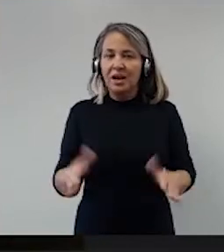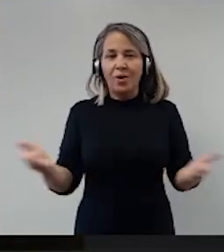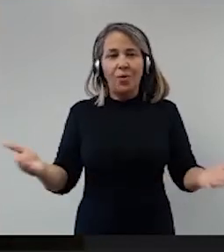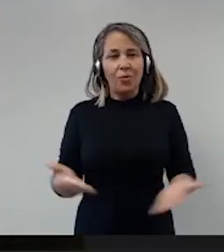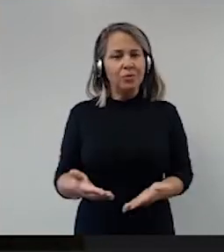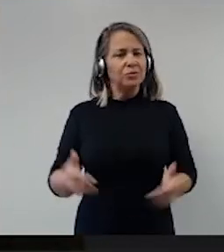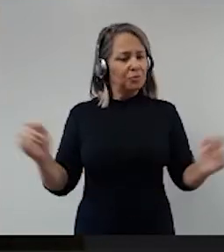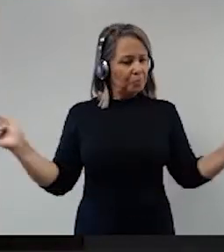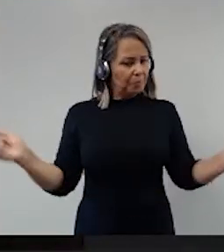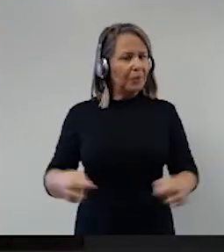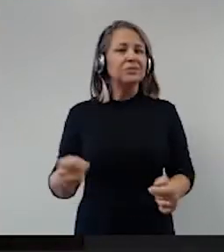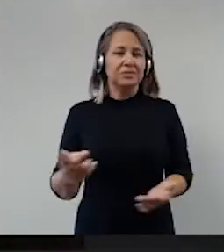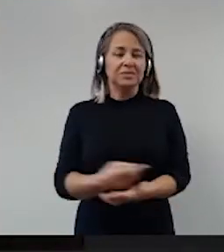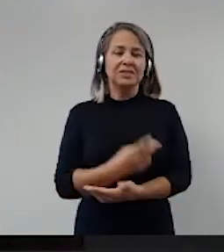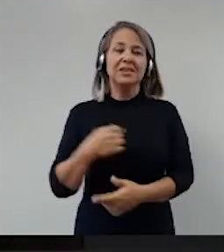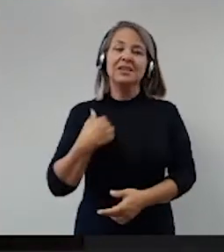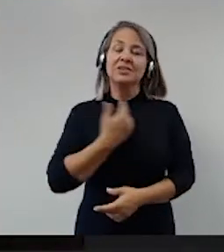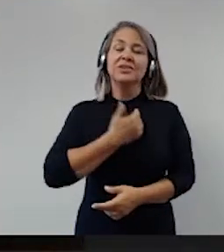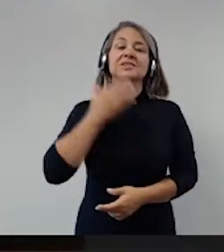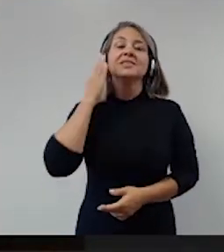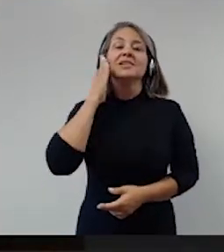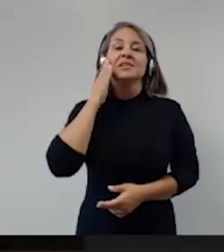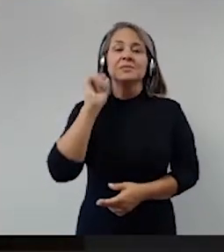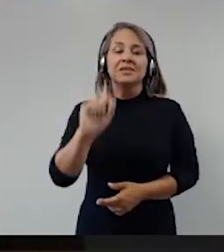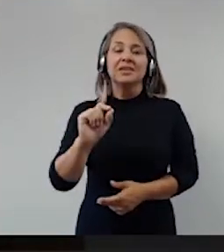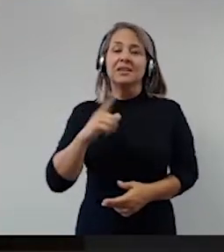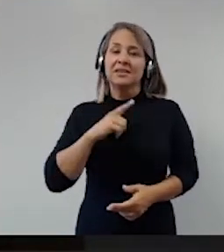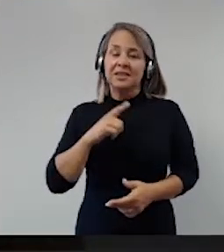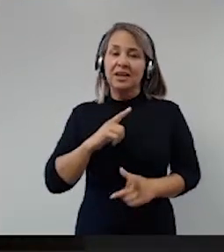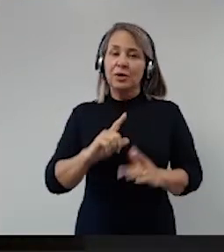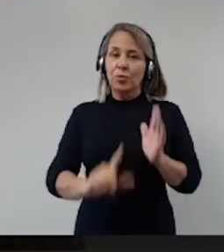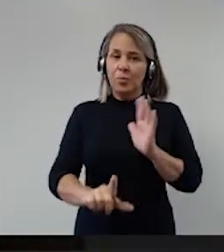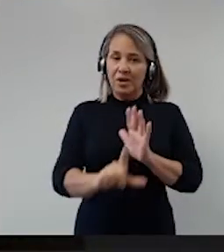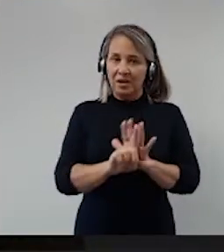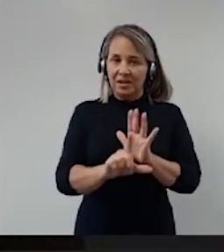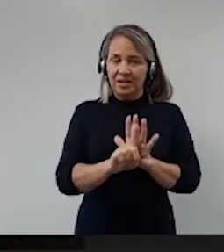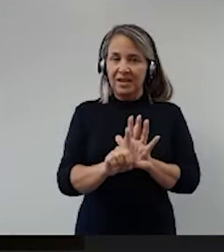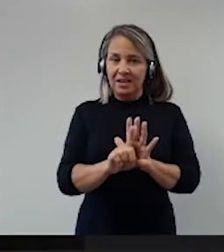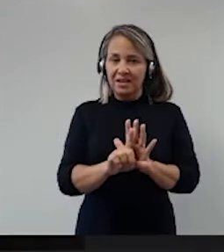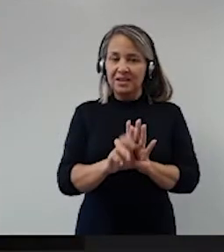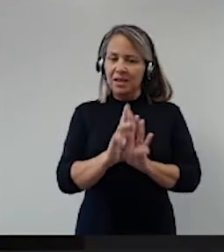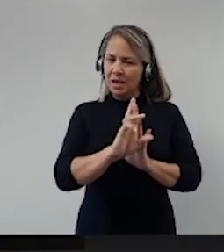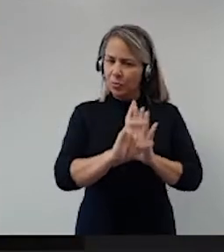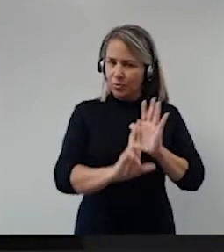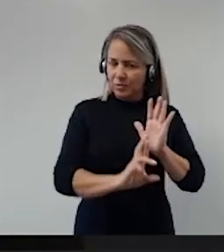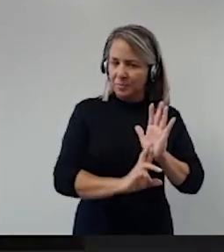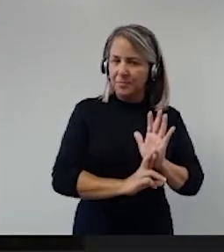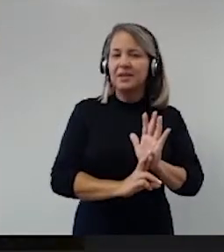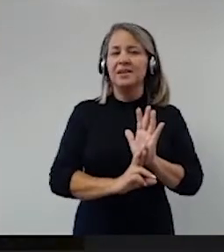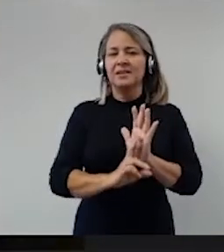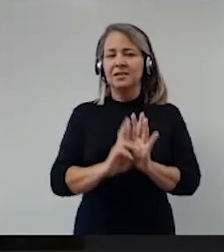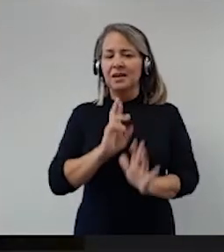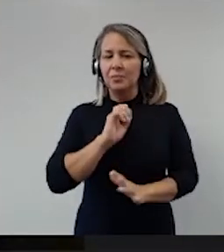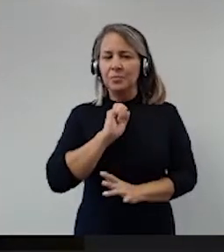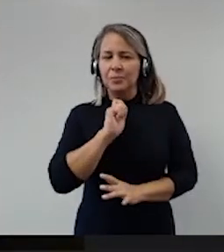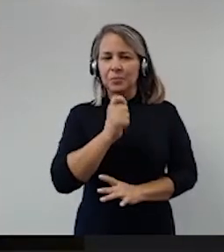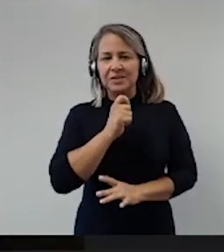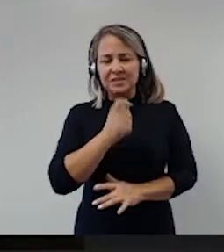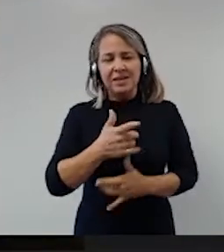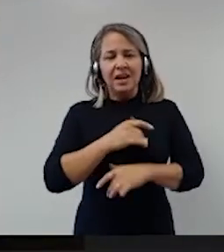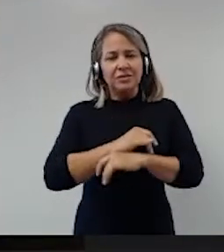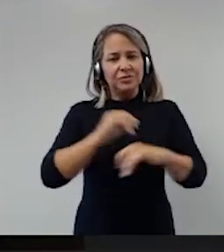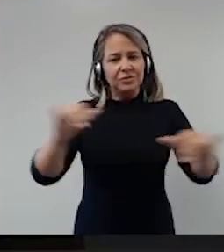possível. E nós compreendemos que existe uma legislação, né, que regulamenta a publicidade na advocacia,